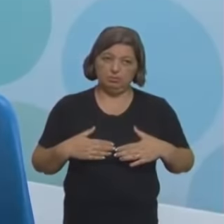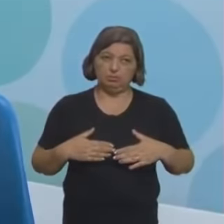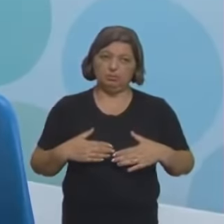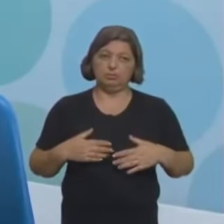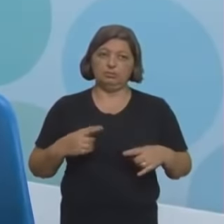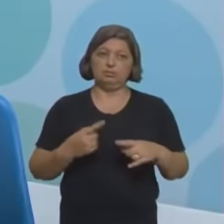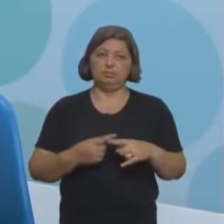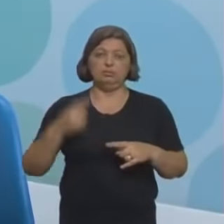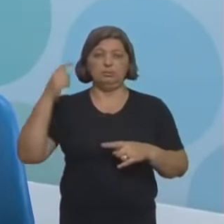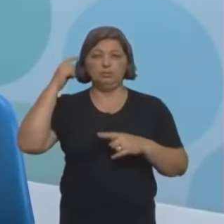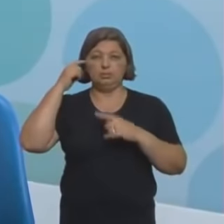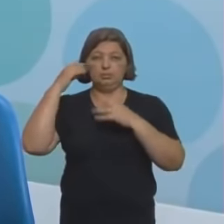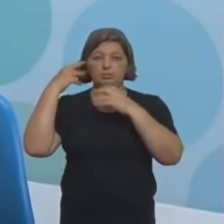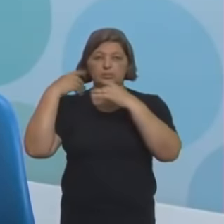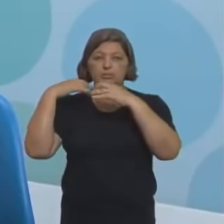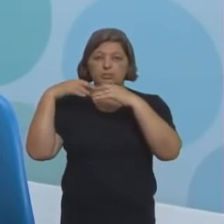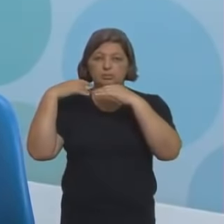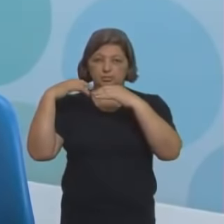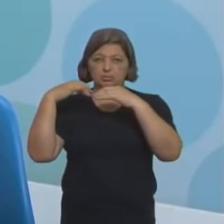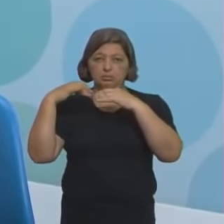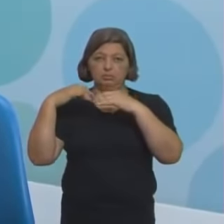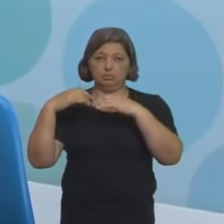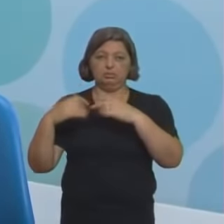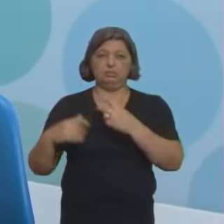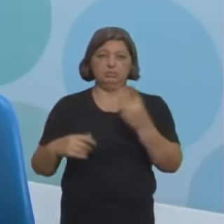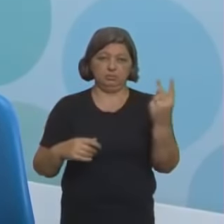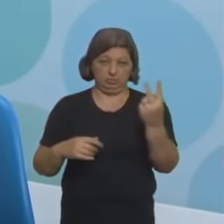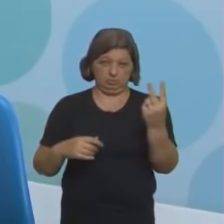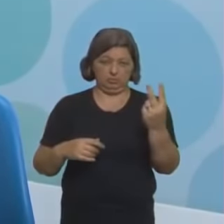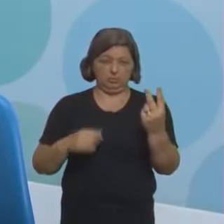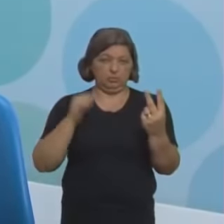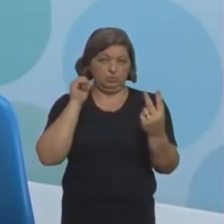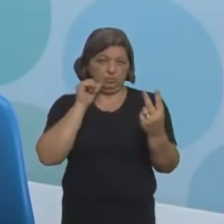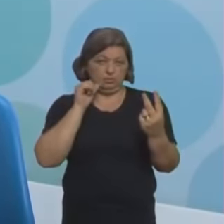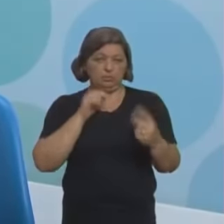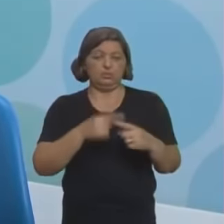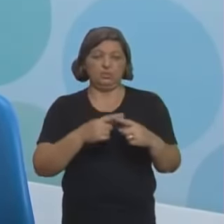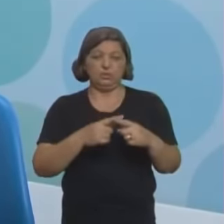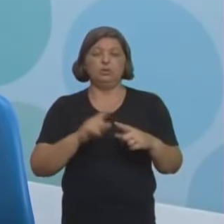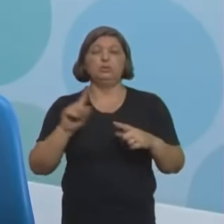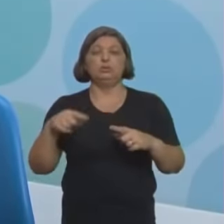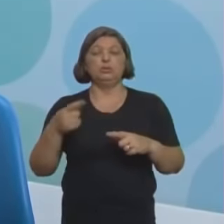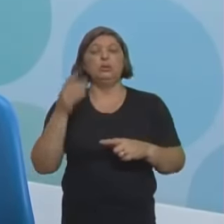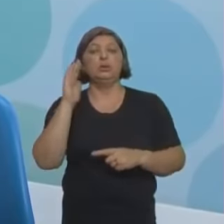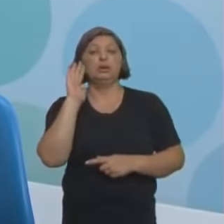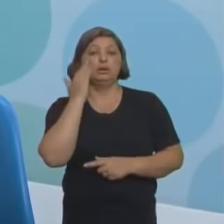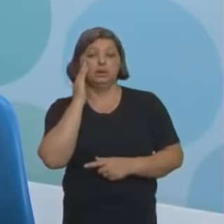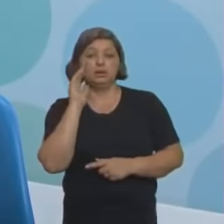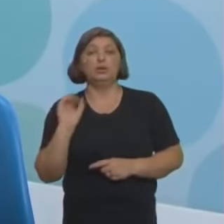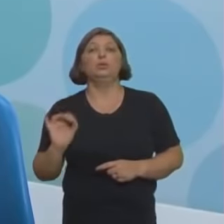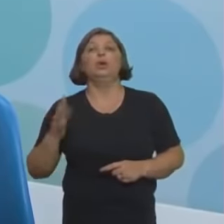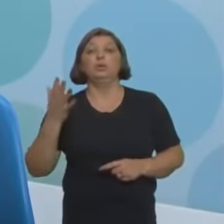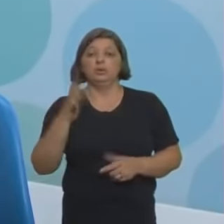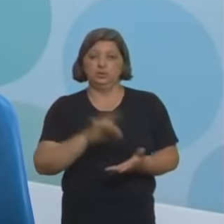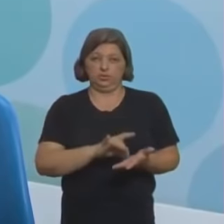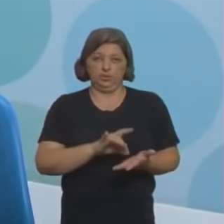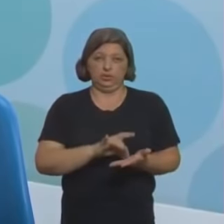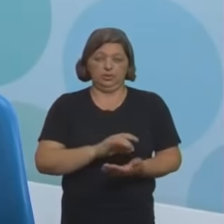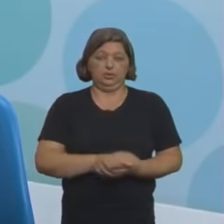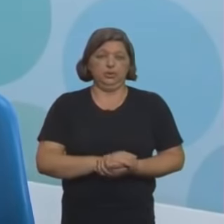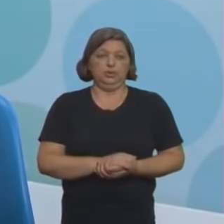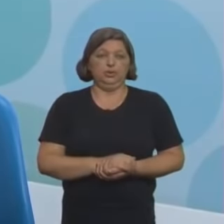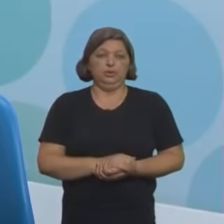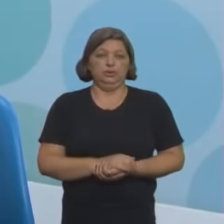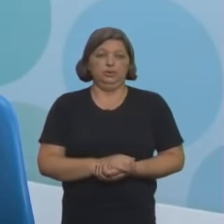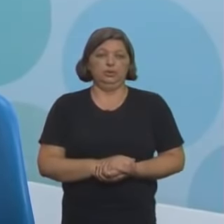do cérebro de ambas, né? Pois assim poderão entender o que realmente aconteceu.